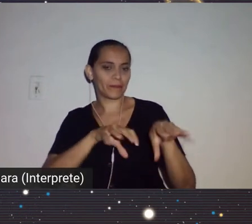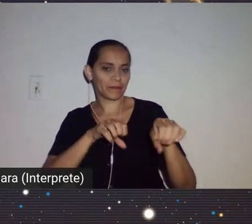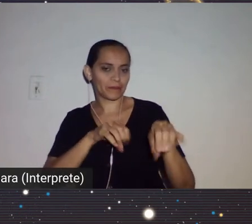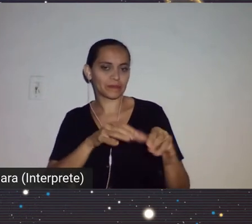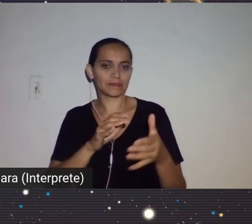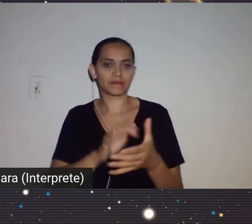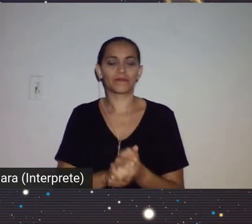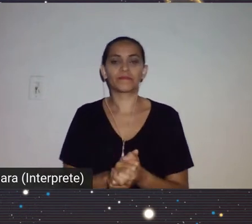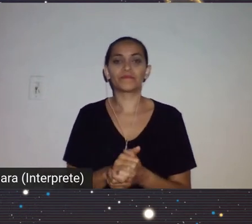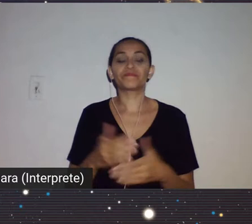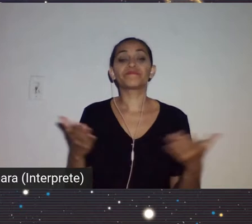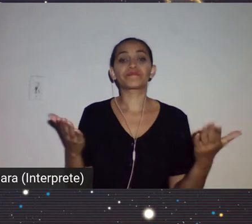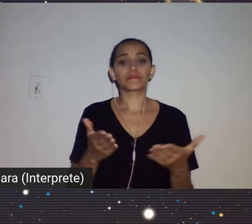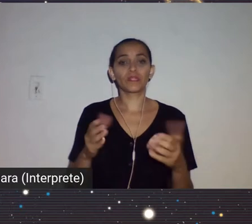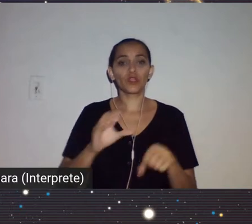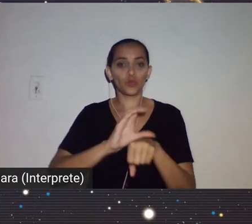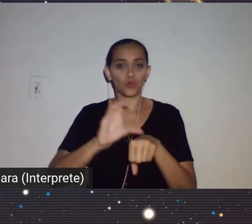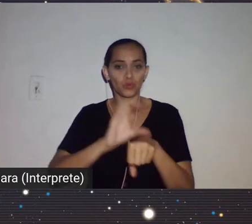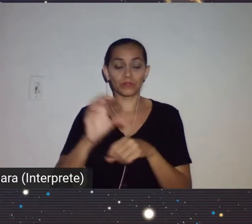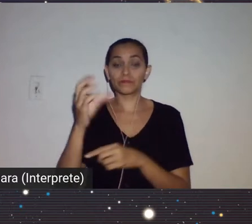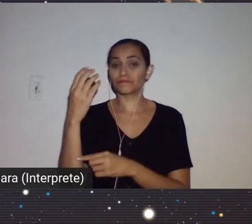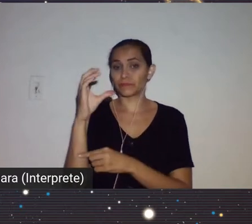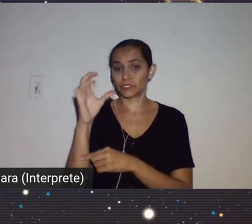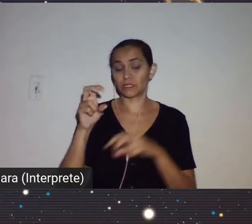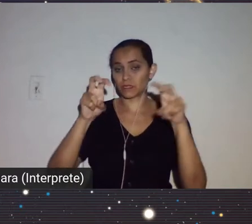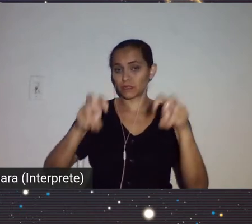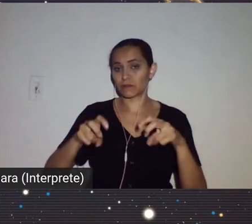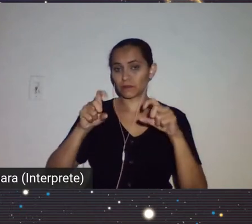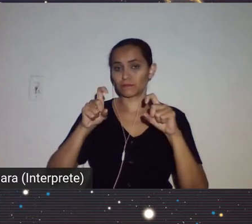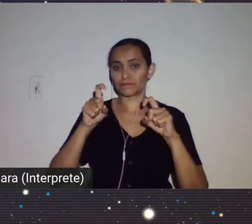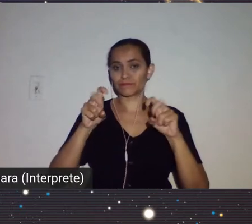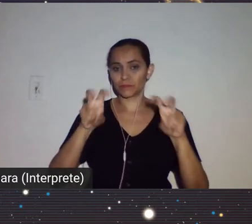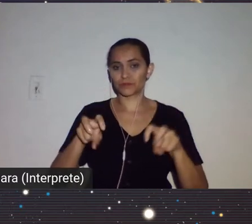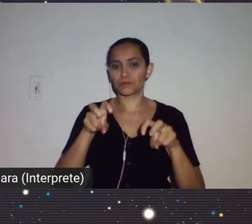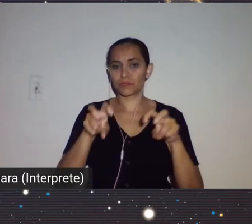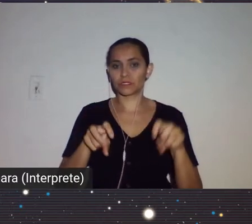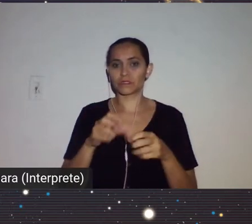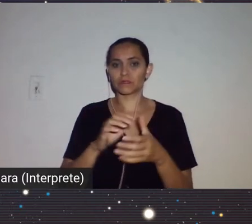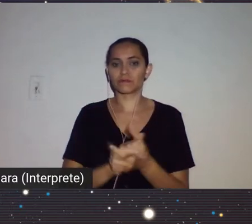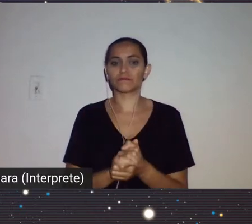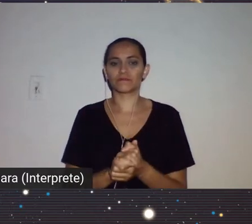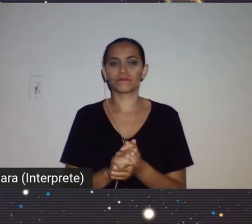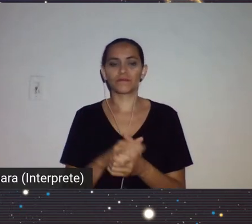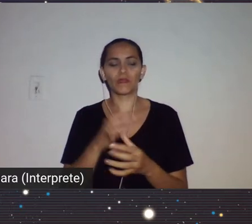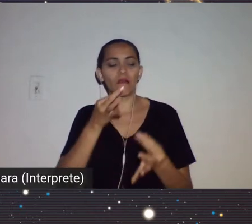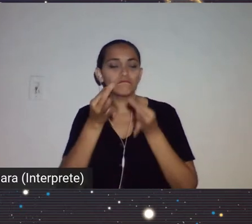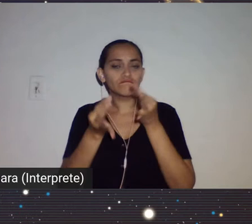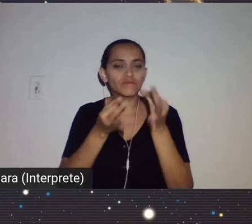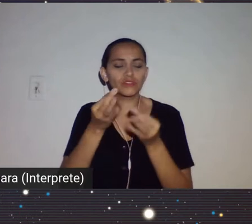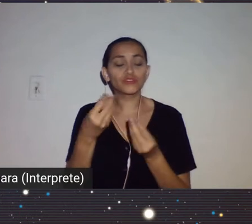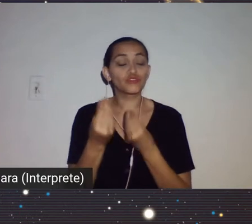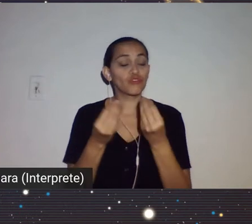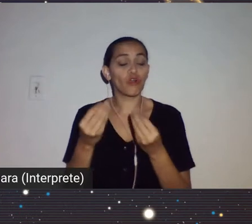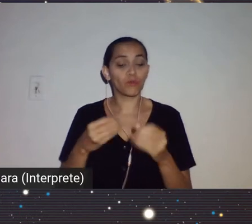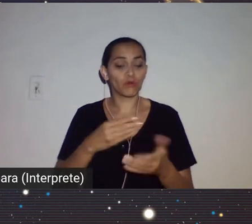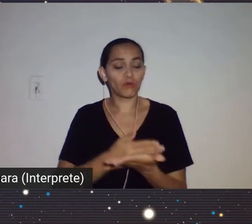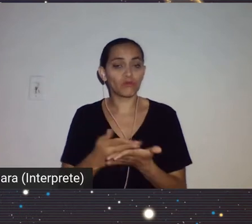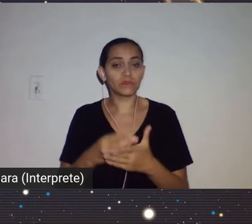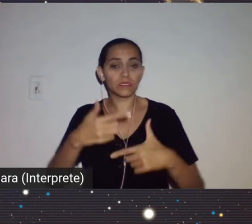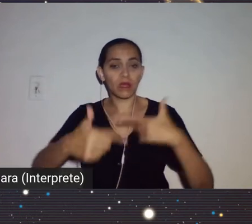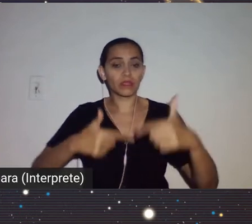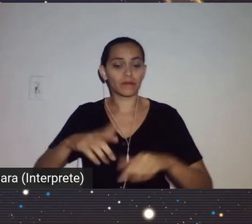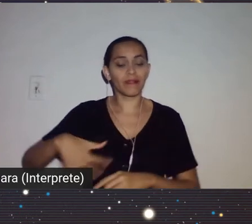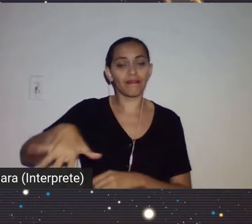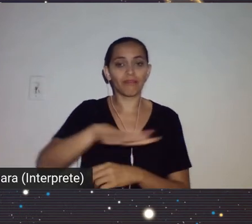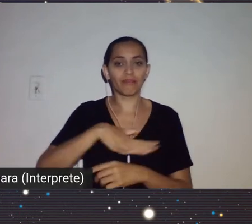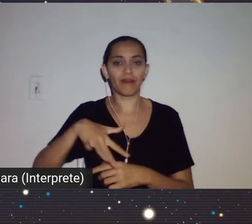Computação, dicas e discussões a respeito de como tirar proveito do curso e como iniciar na área de Machine Learning e Deep Learning. O foco até vai